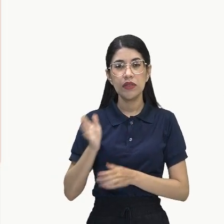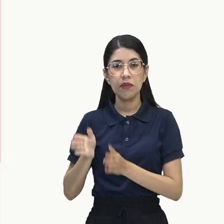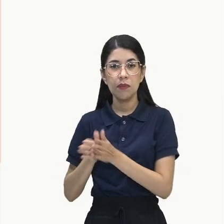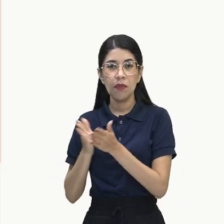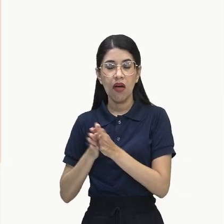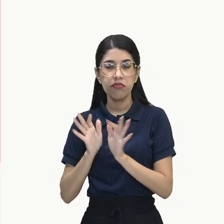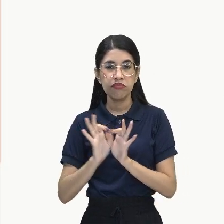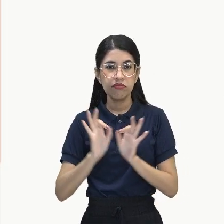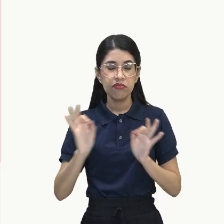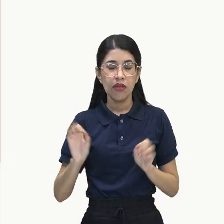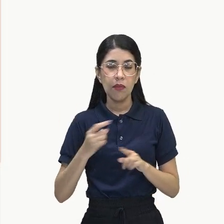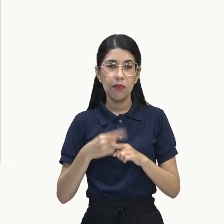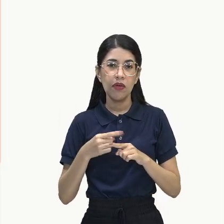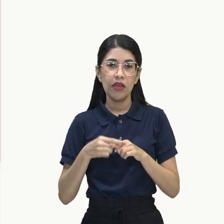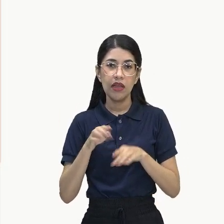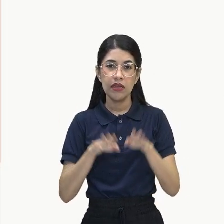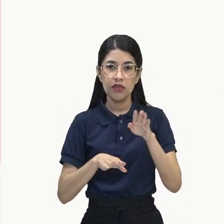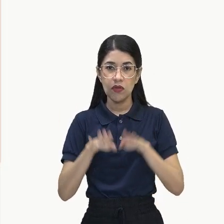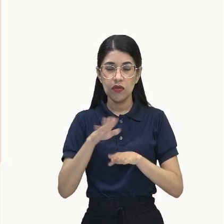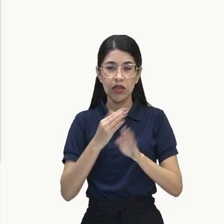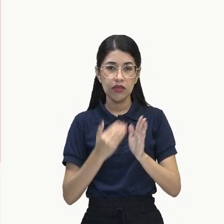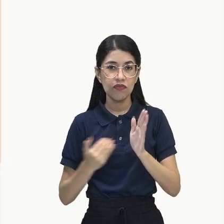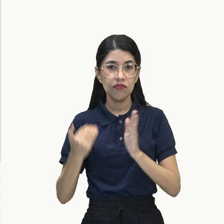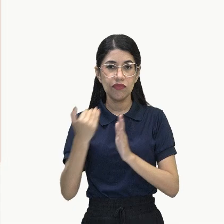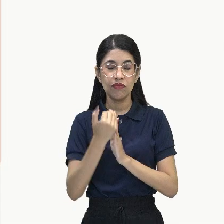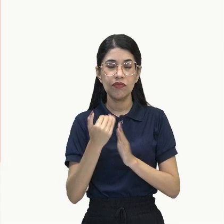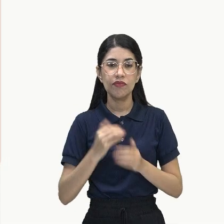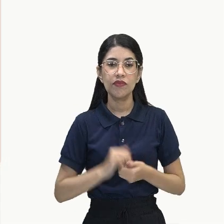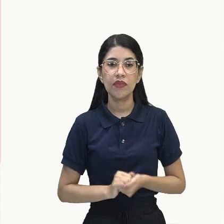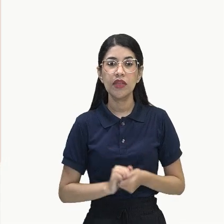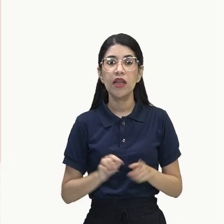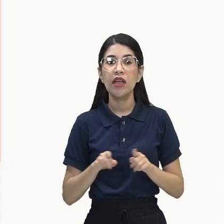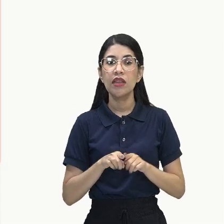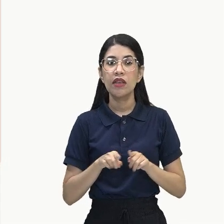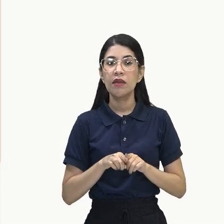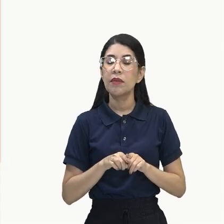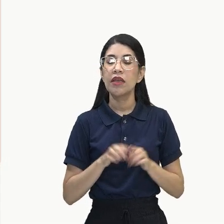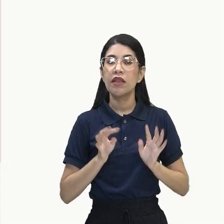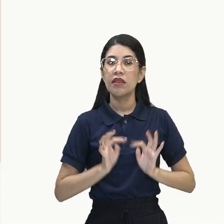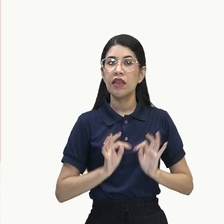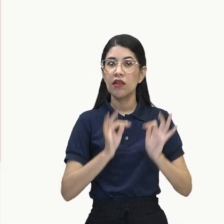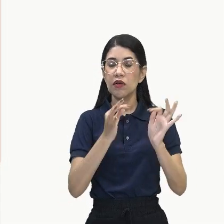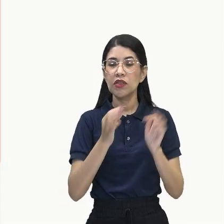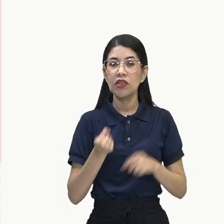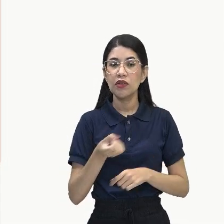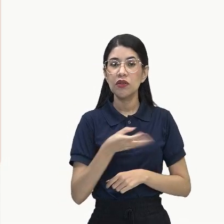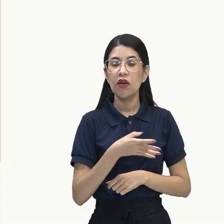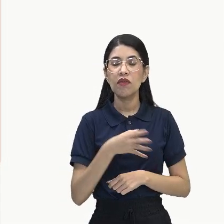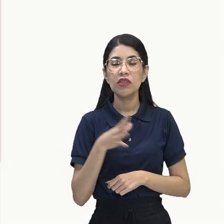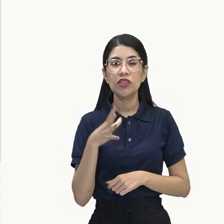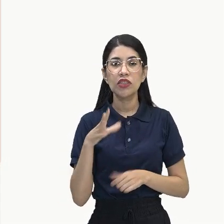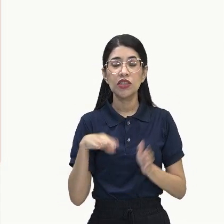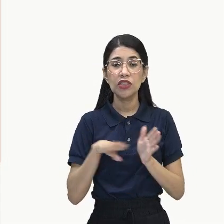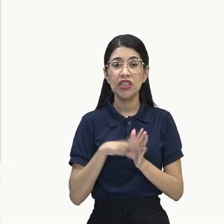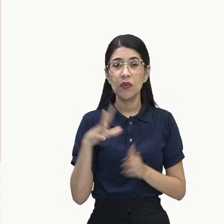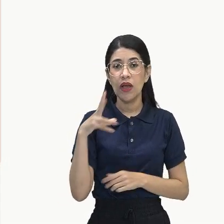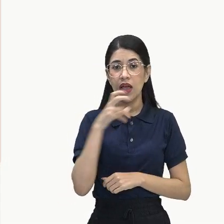a desigualdade de uma forma geral. As tecnologias modernas chegam com maior rapidez, isso é uma